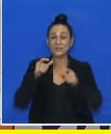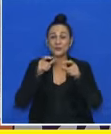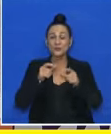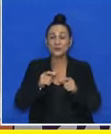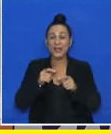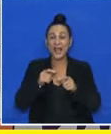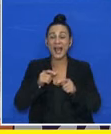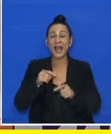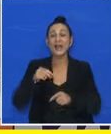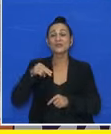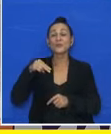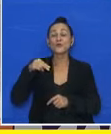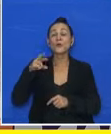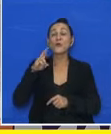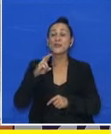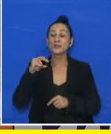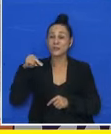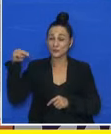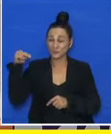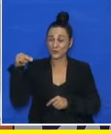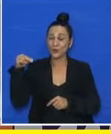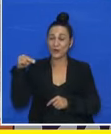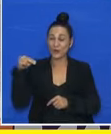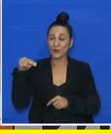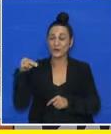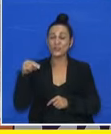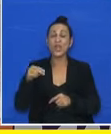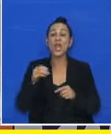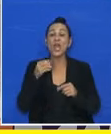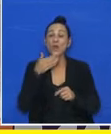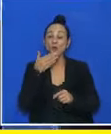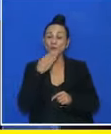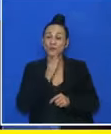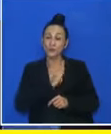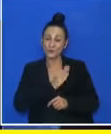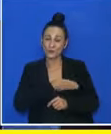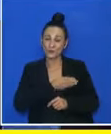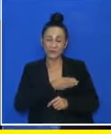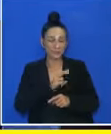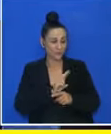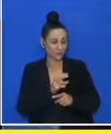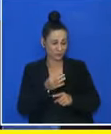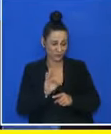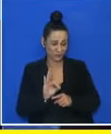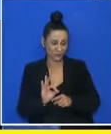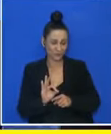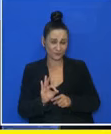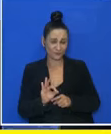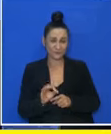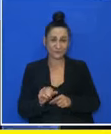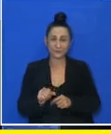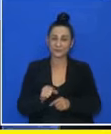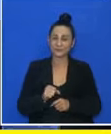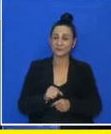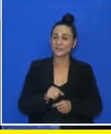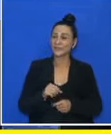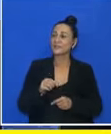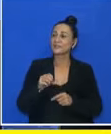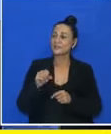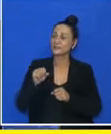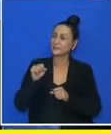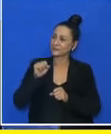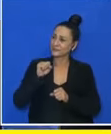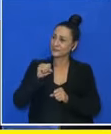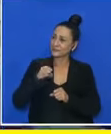do Norte. ABC do Rio Grande do Norte é o time do coração. Senhores auditores, confirmam? Confirmo.